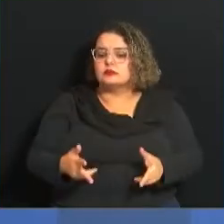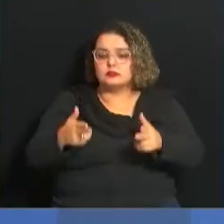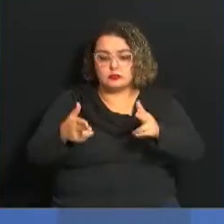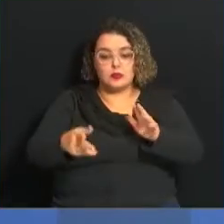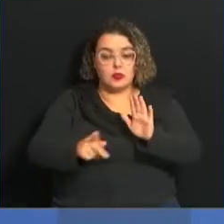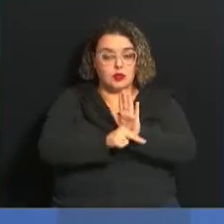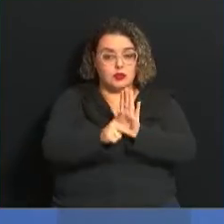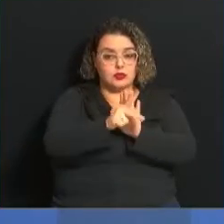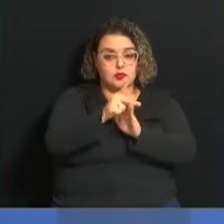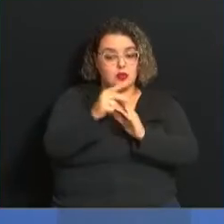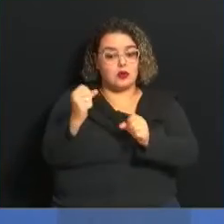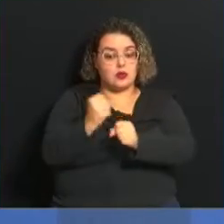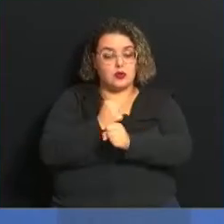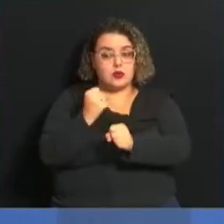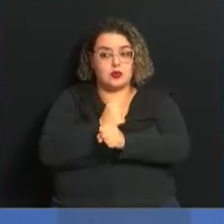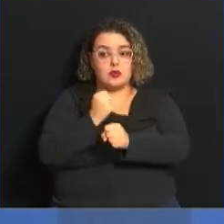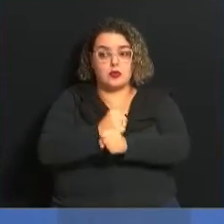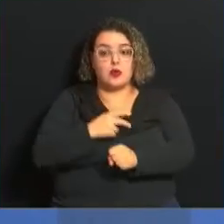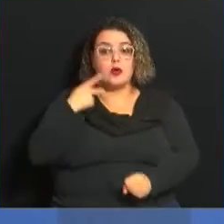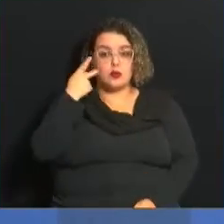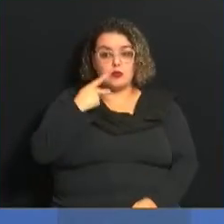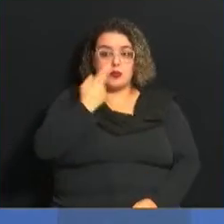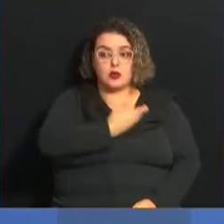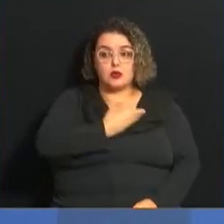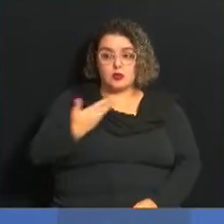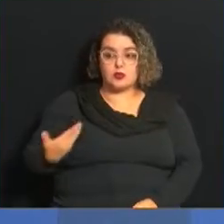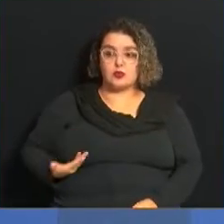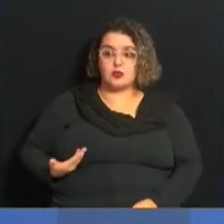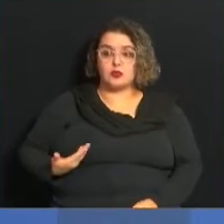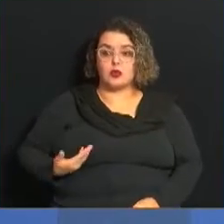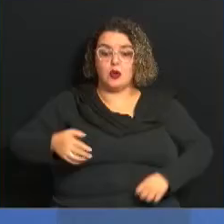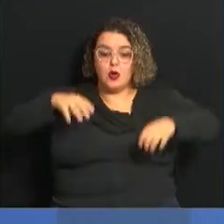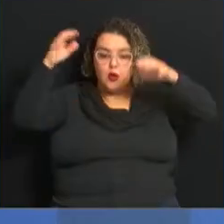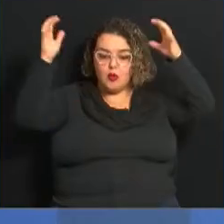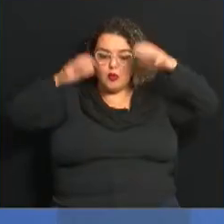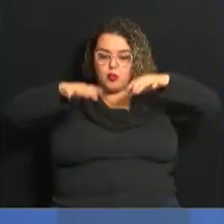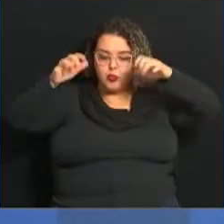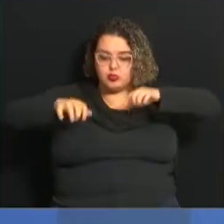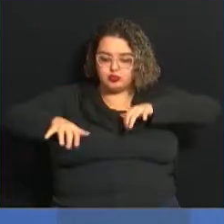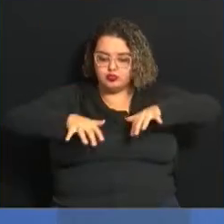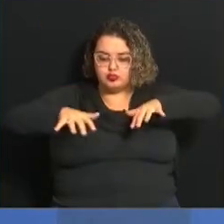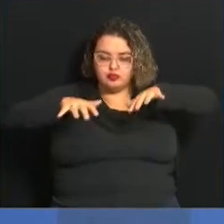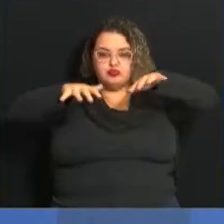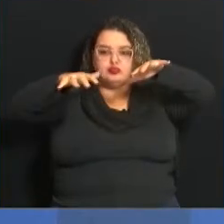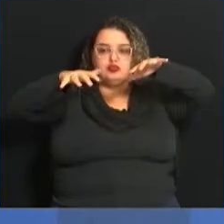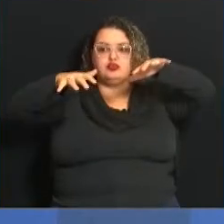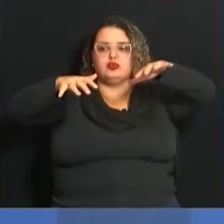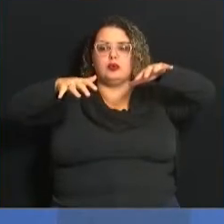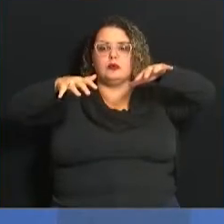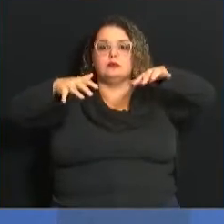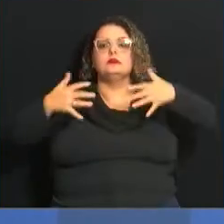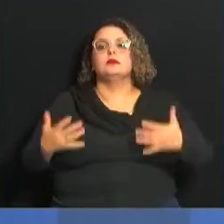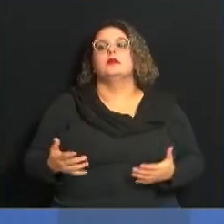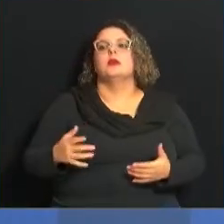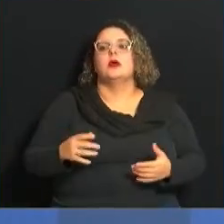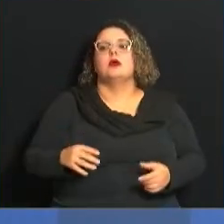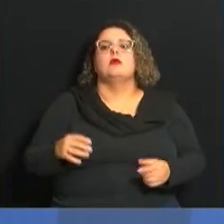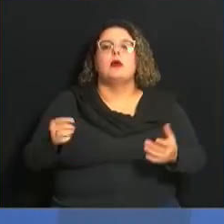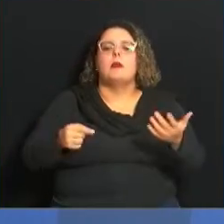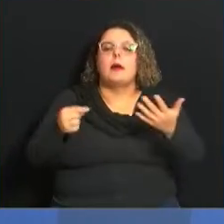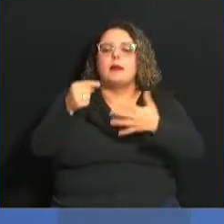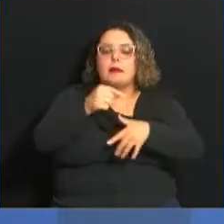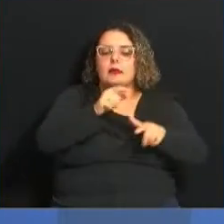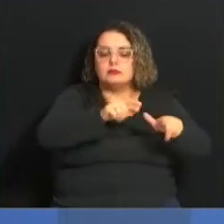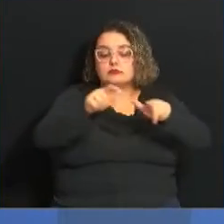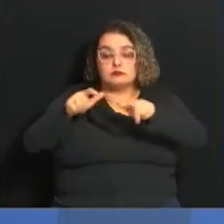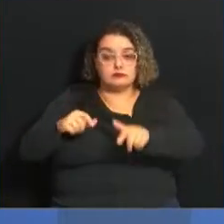projetos, obras e políticas públicas para o combate de alagamentos, enchentes e inundações em pontos críticos da